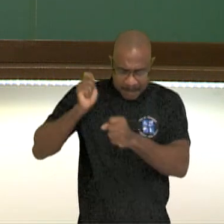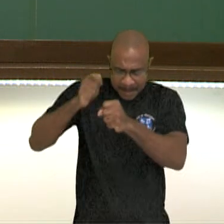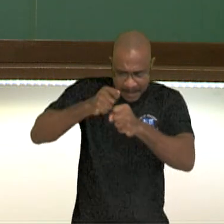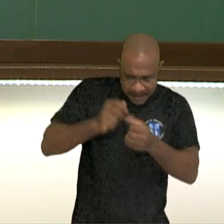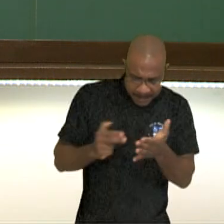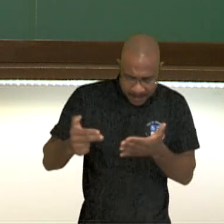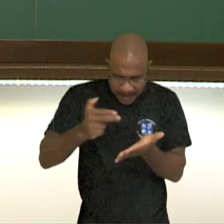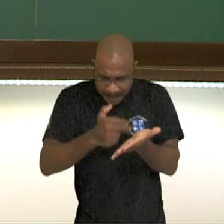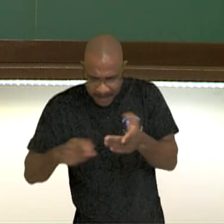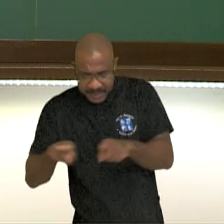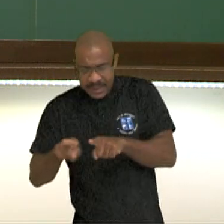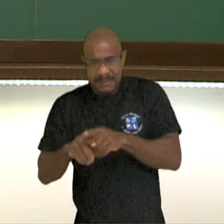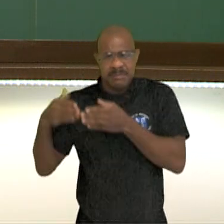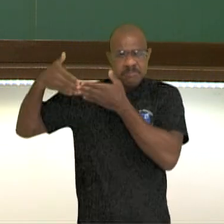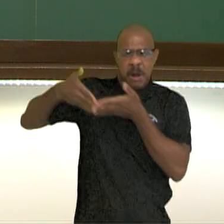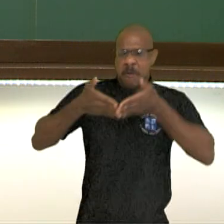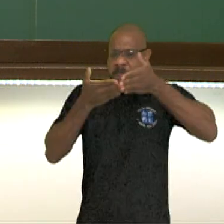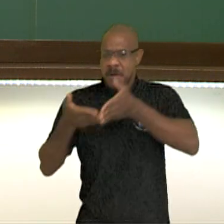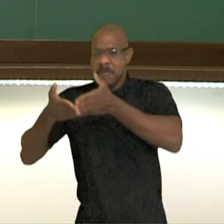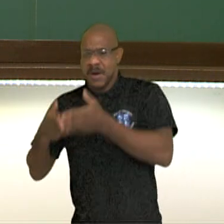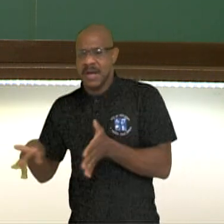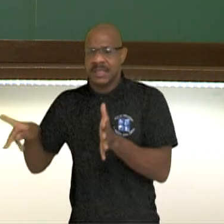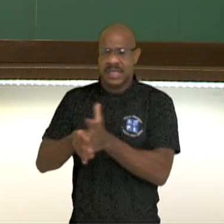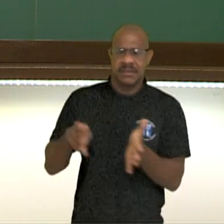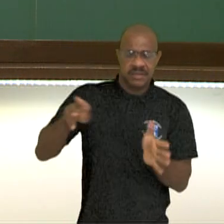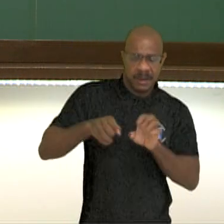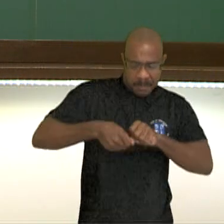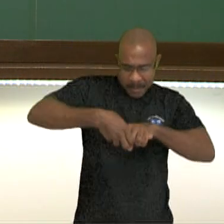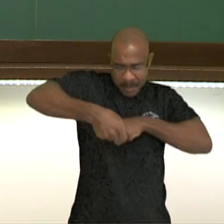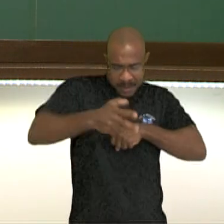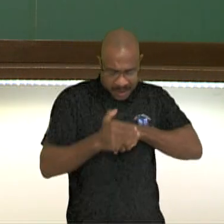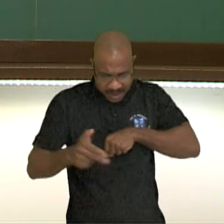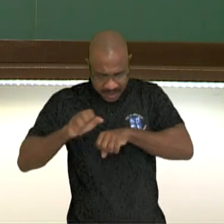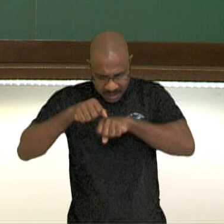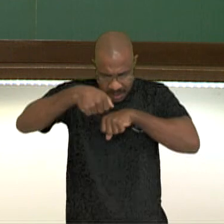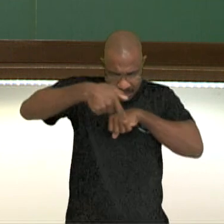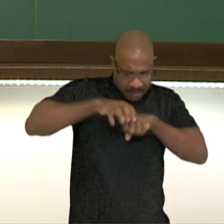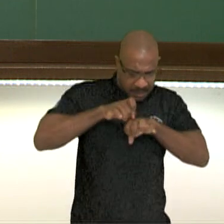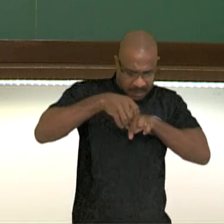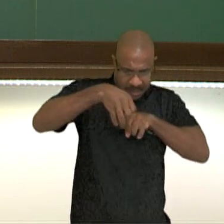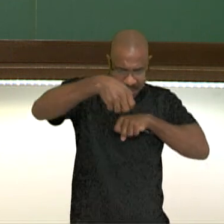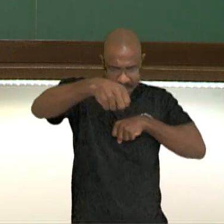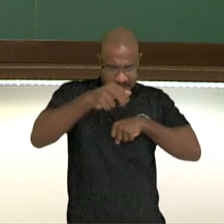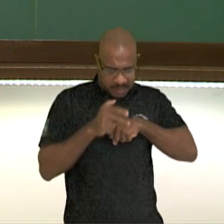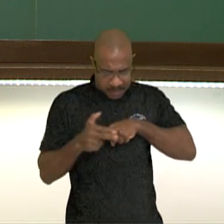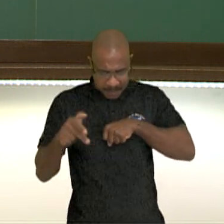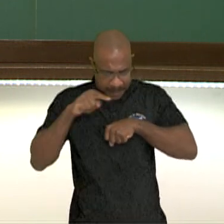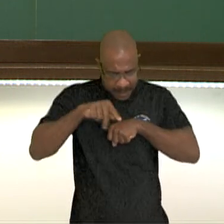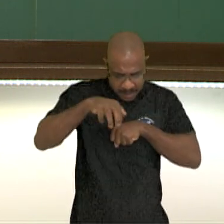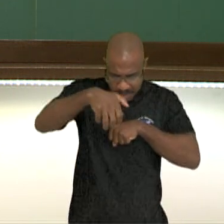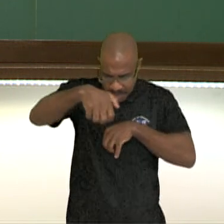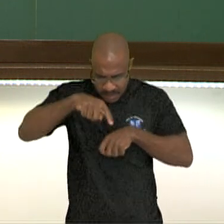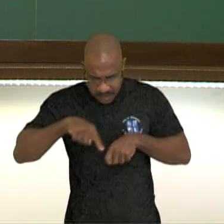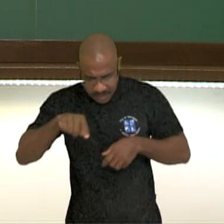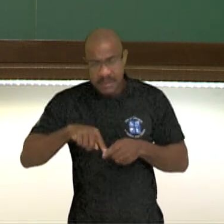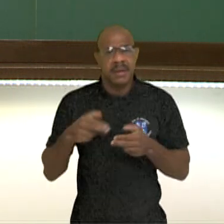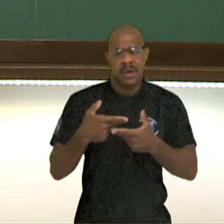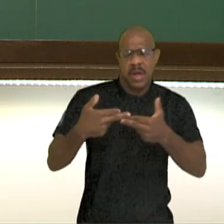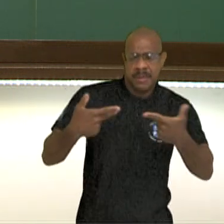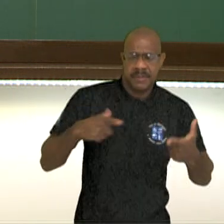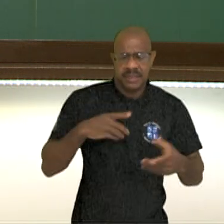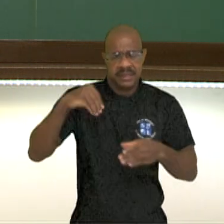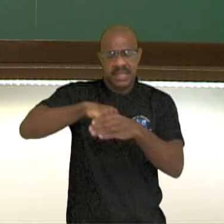até resultarem na cartografia moderna. Também falamos dos elementos que compõem o mapa,